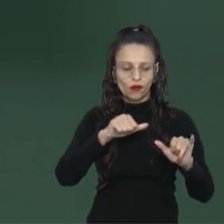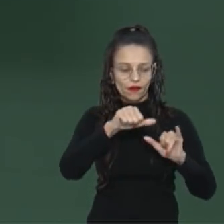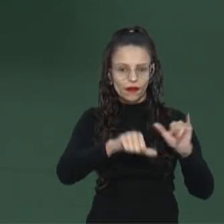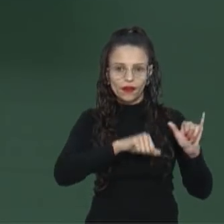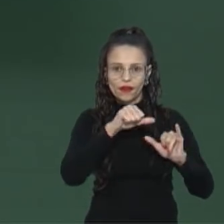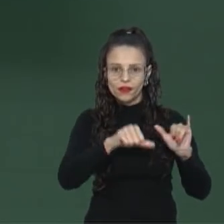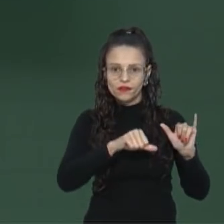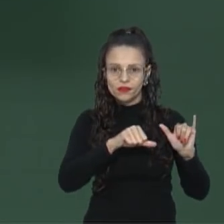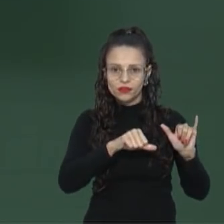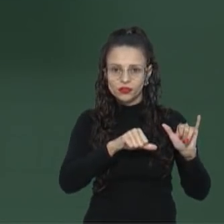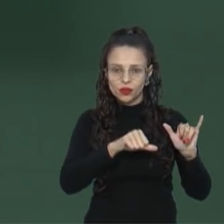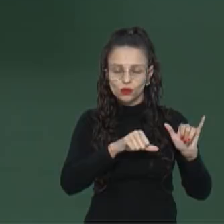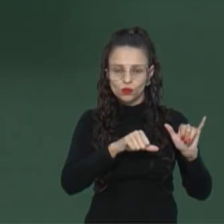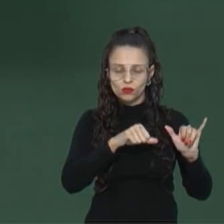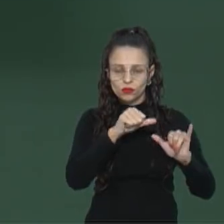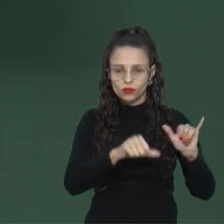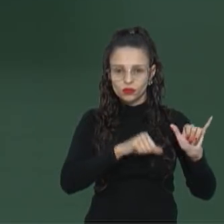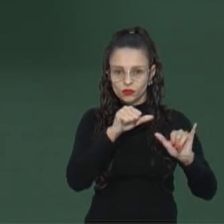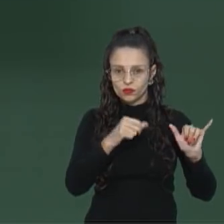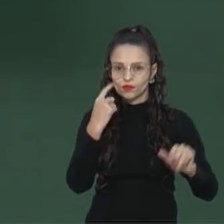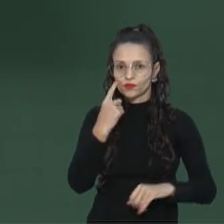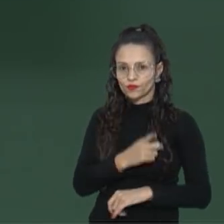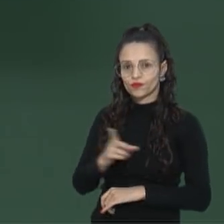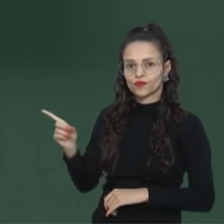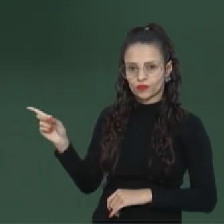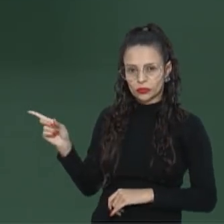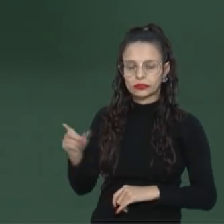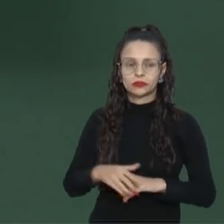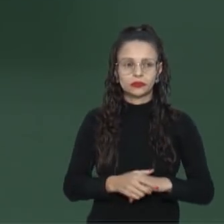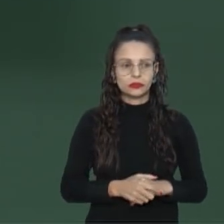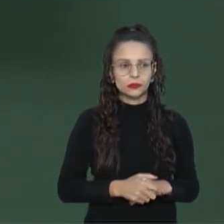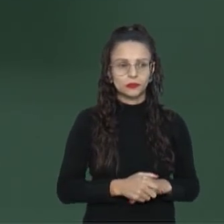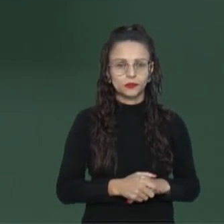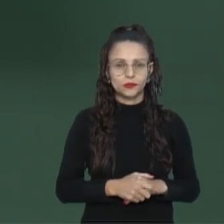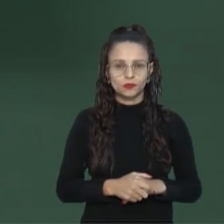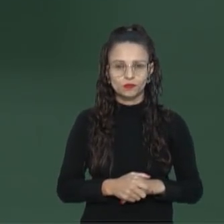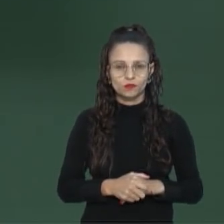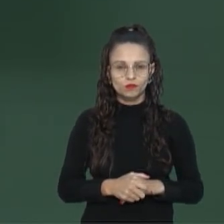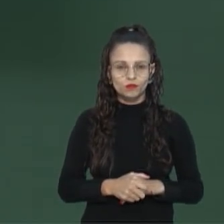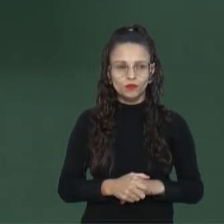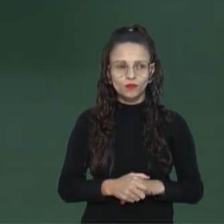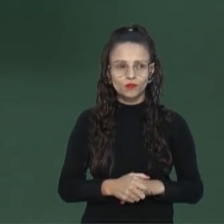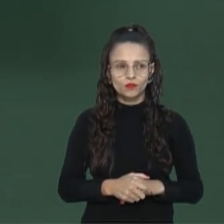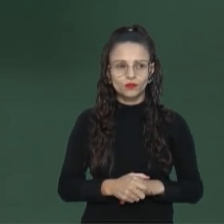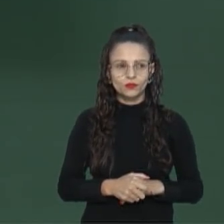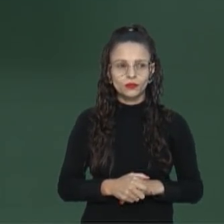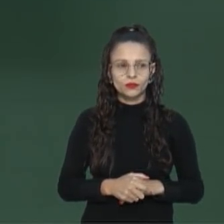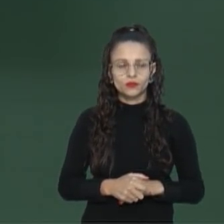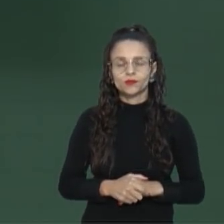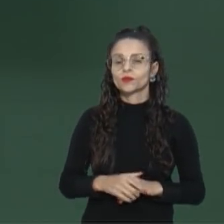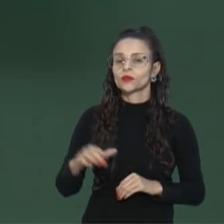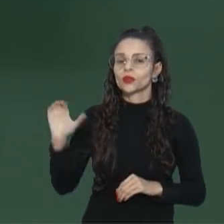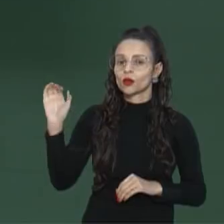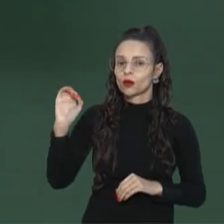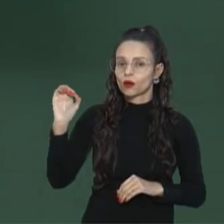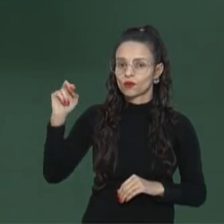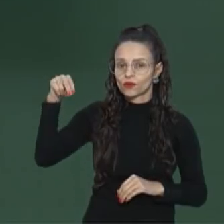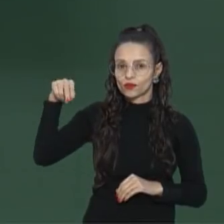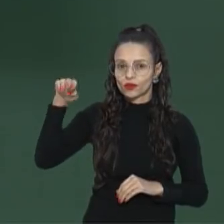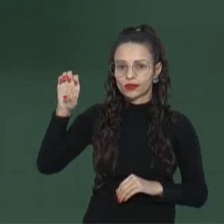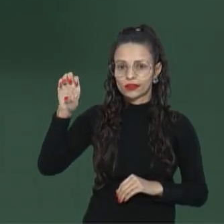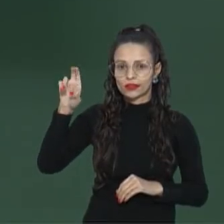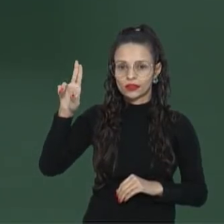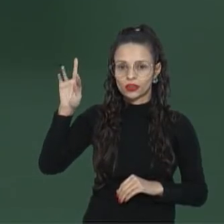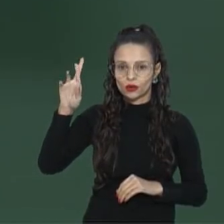virgem virando cal apagada ou cal fino. Seguindo, óxidos